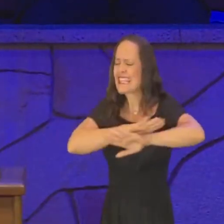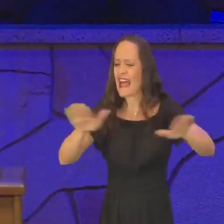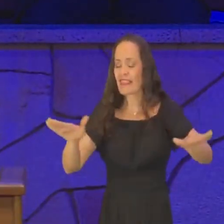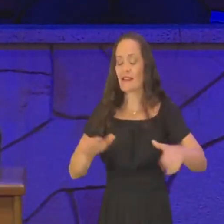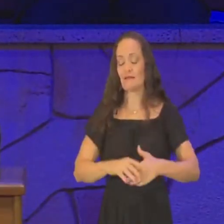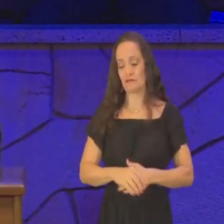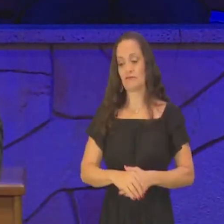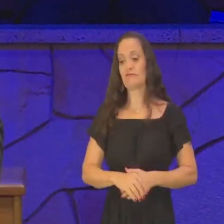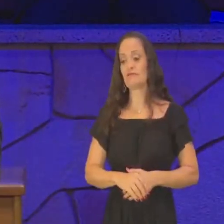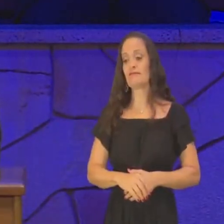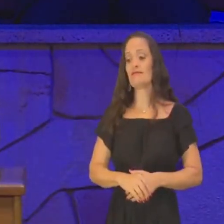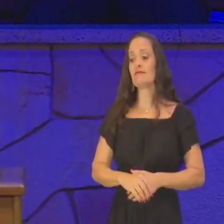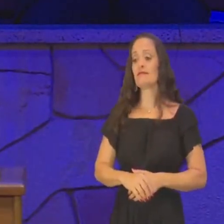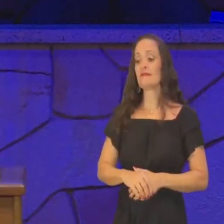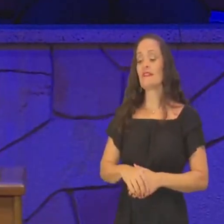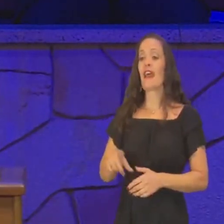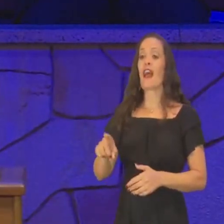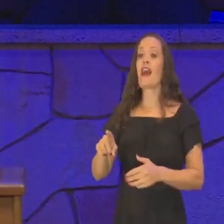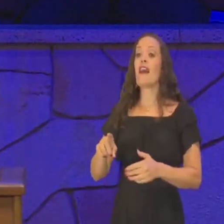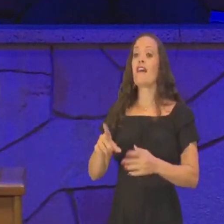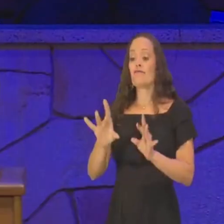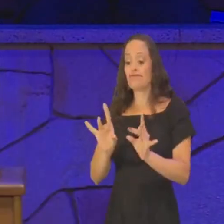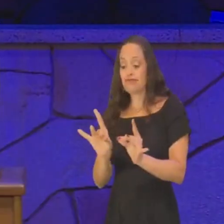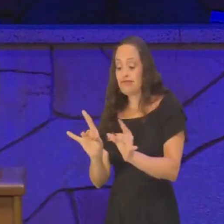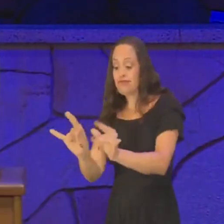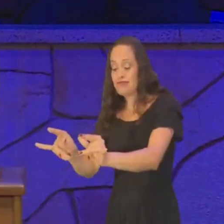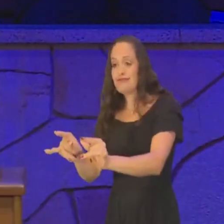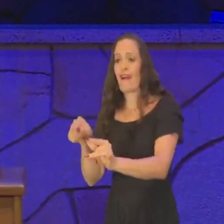meses, trouxe prejuízo para o reinado.